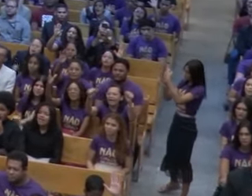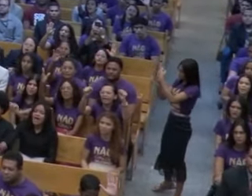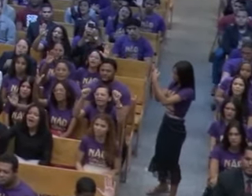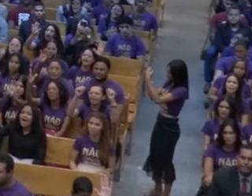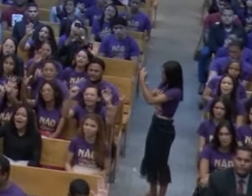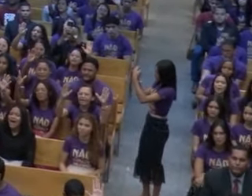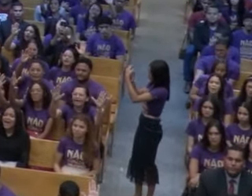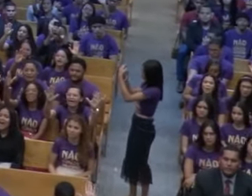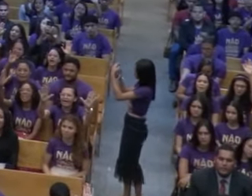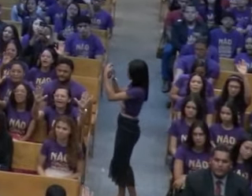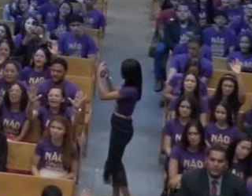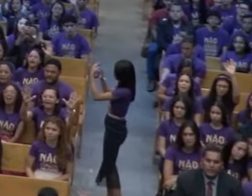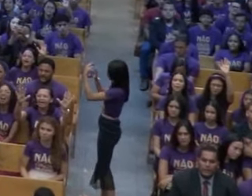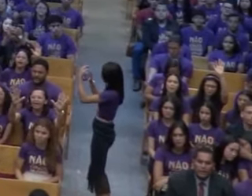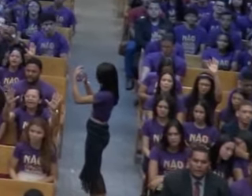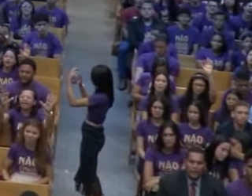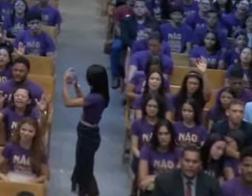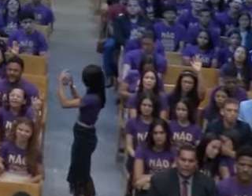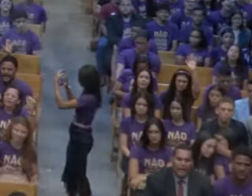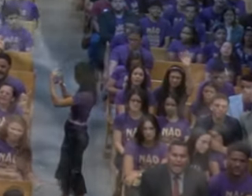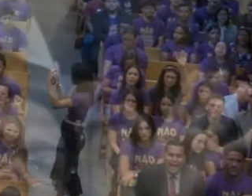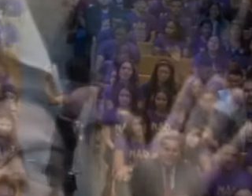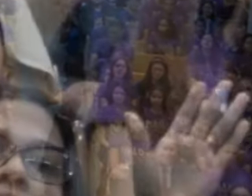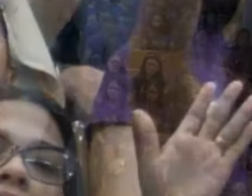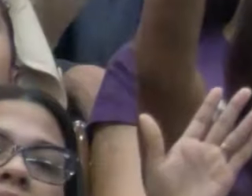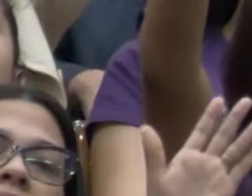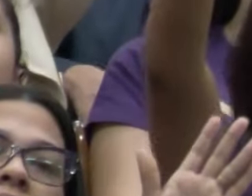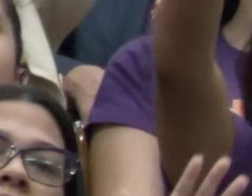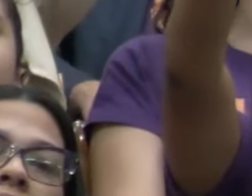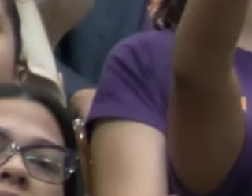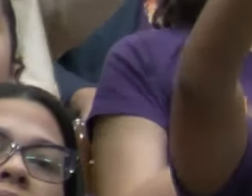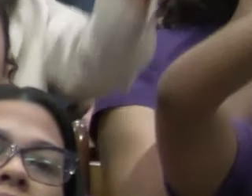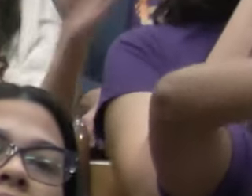subiu, subiu, subiu, subiu.